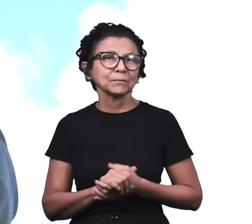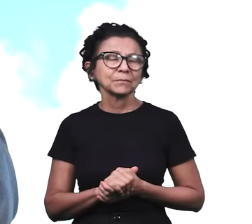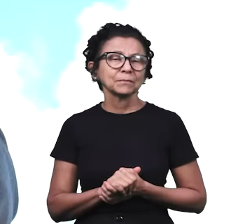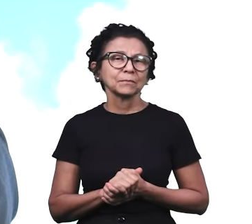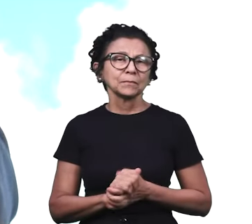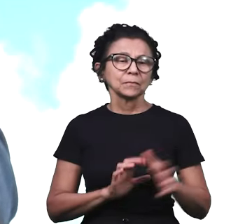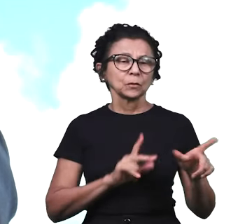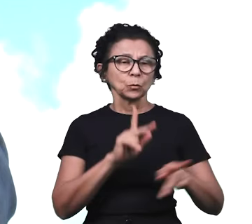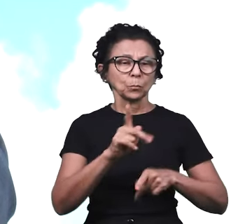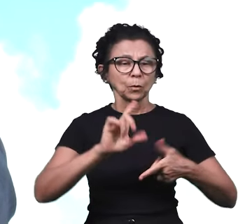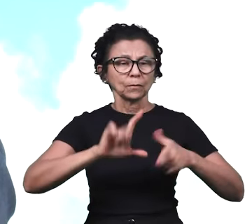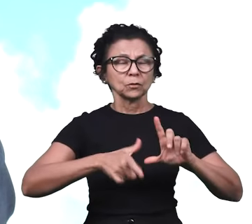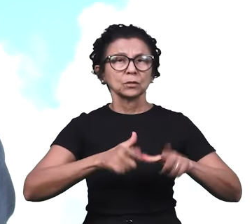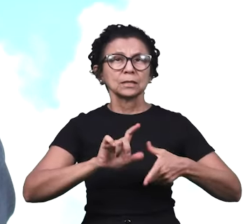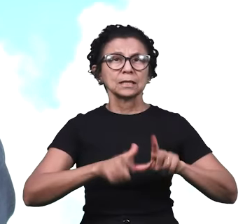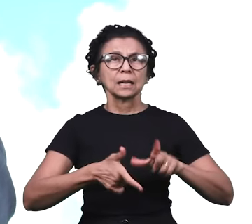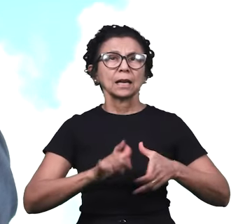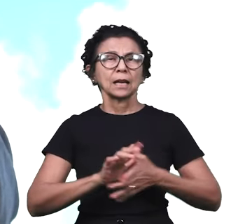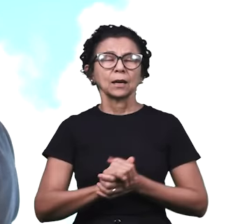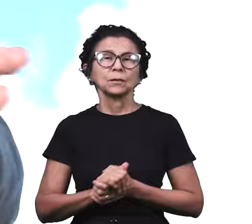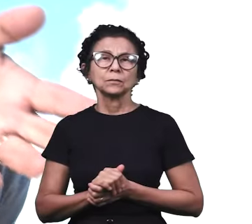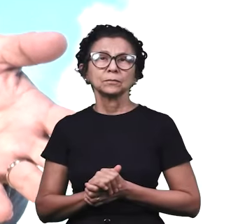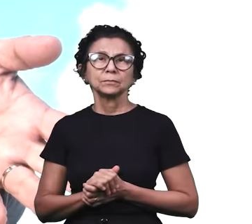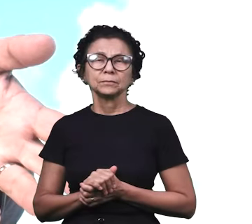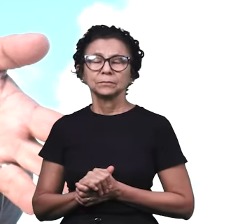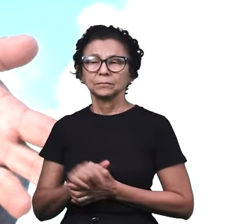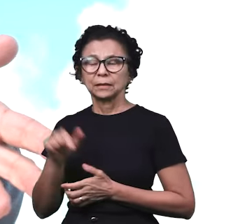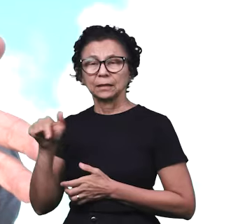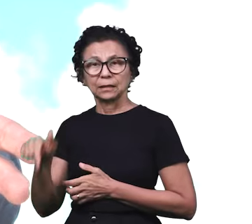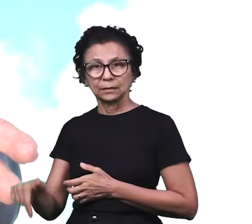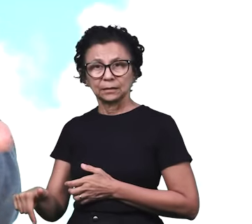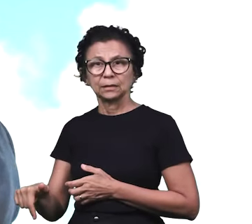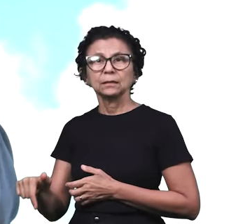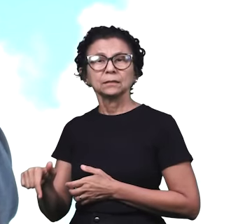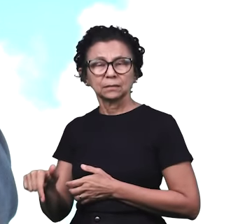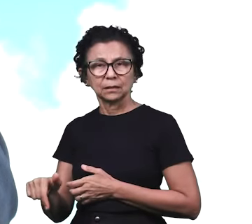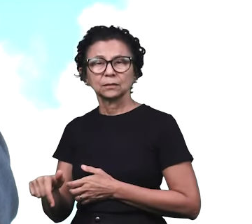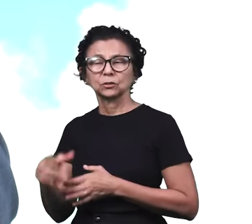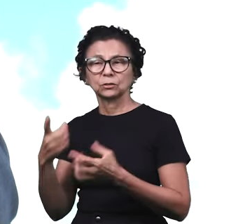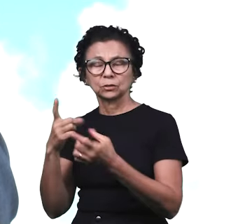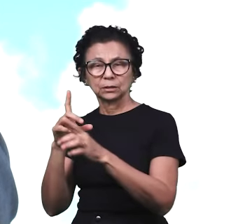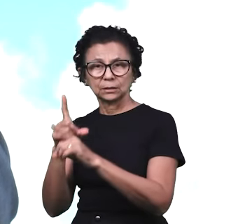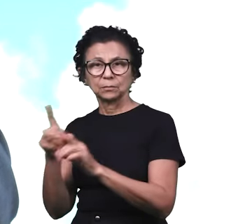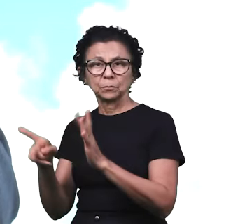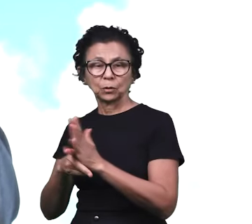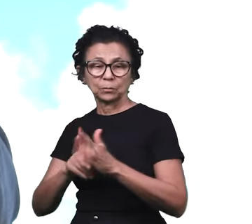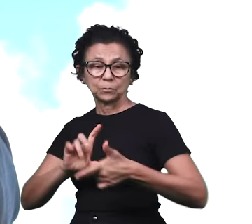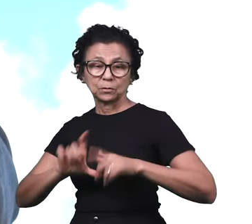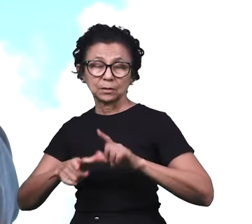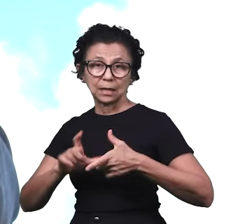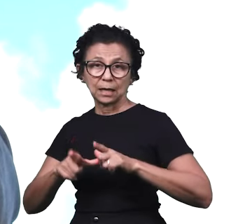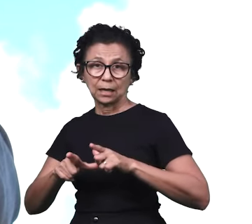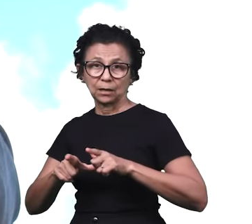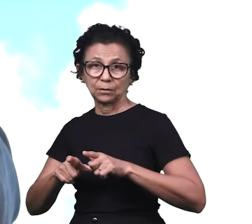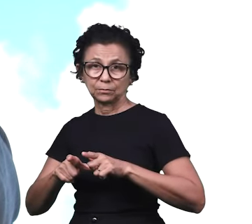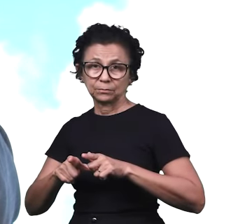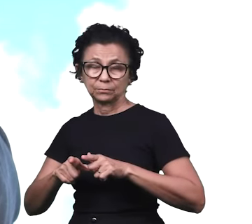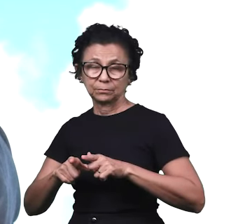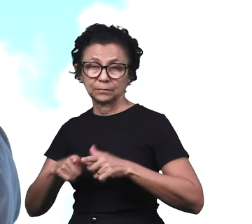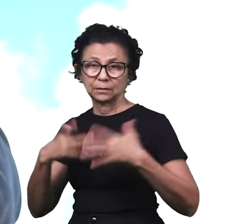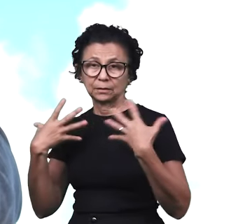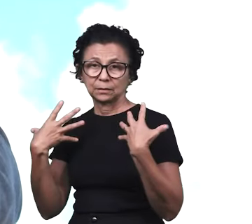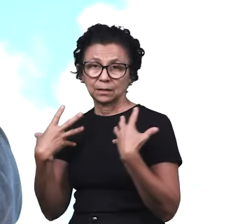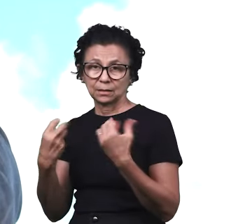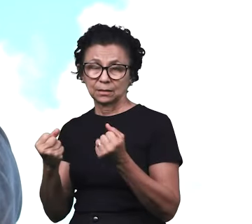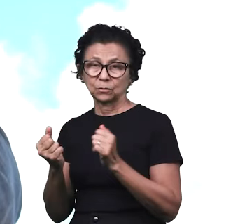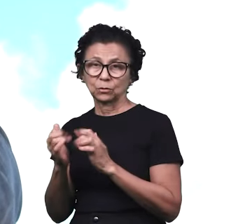converteu, foi cheio do poder de Deus, que eram os discípulos, e o povo que ouviu a voz